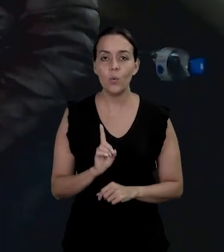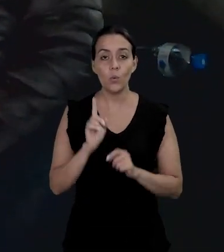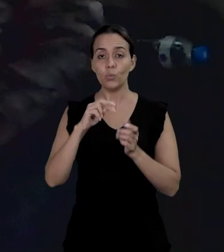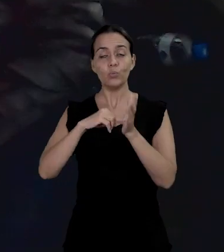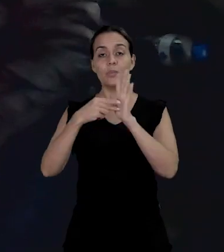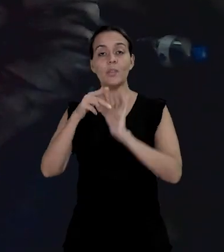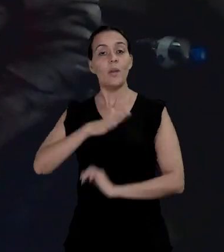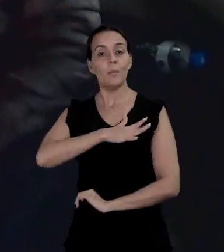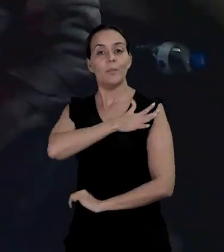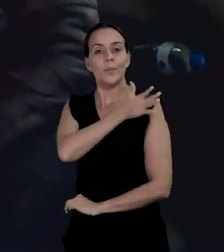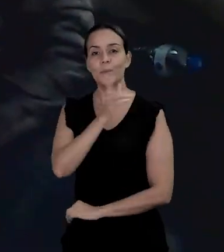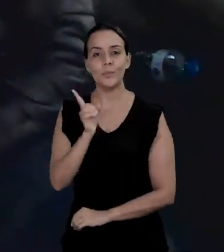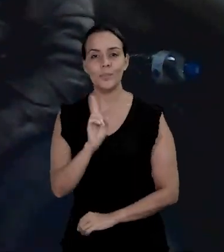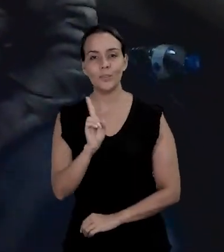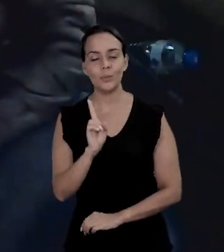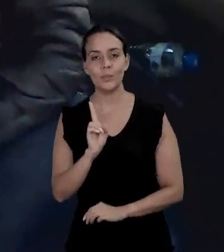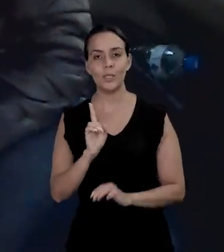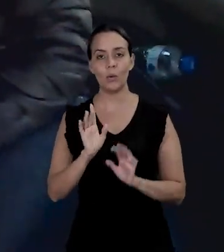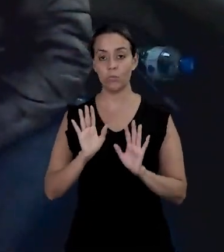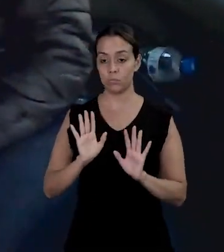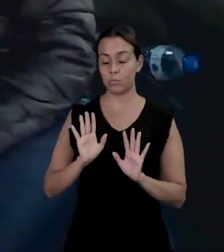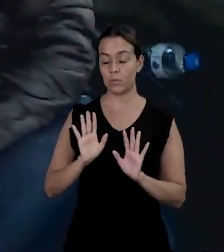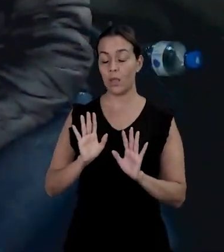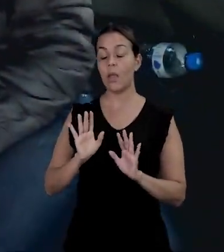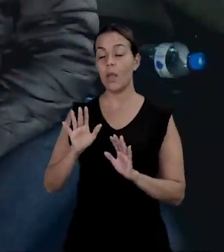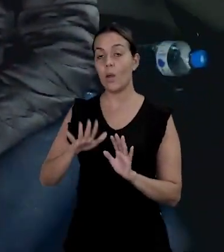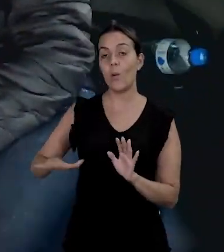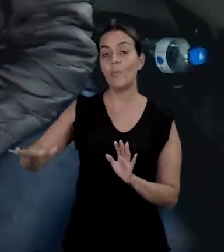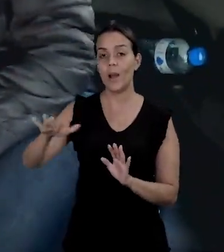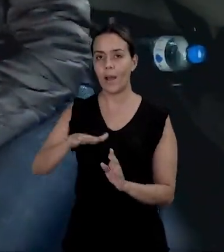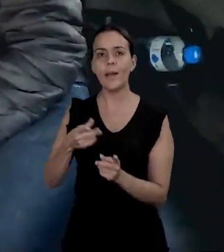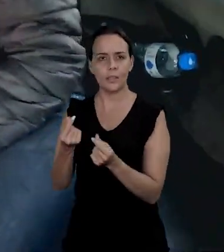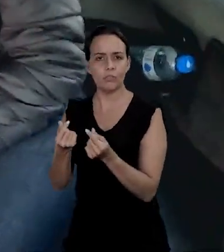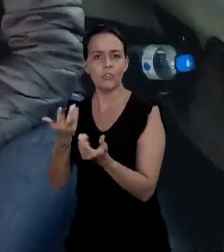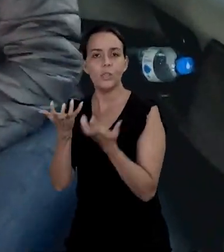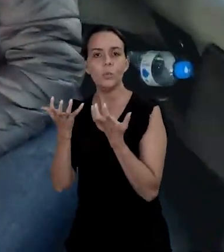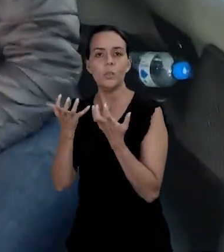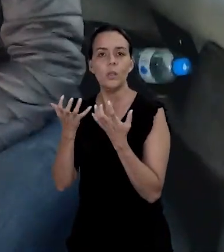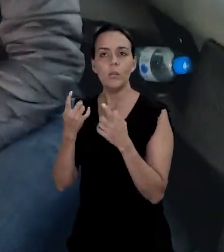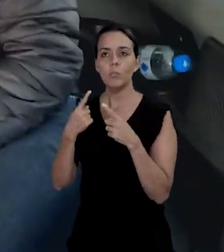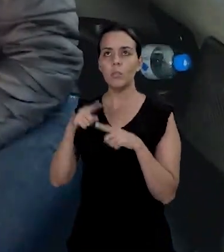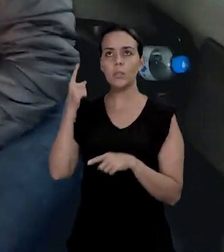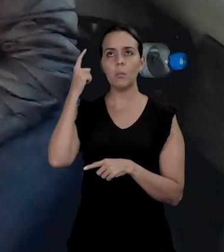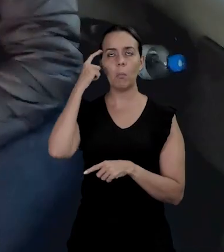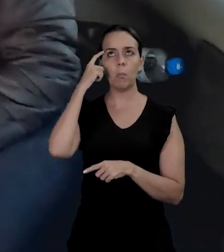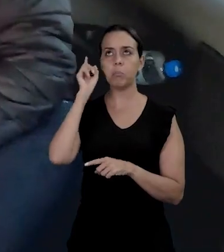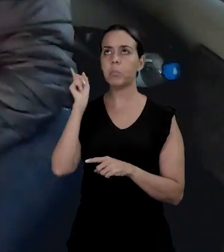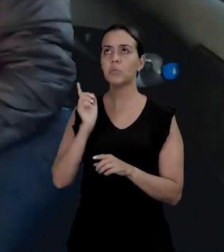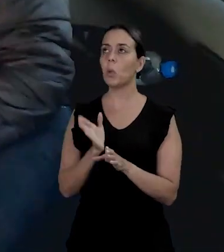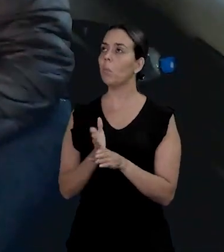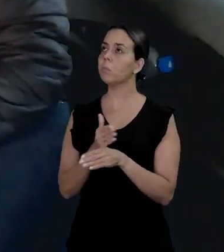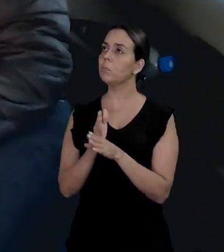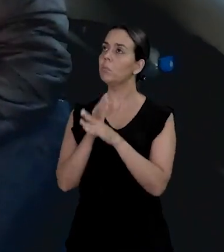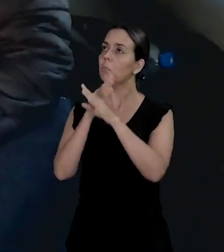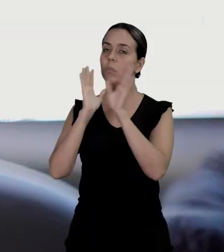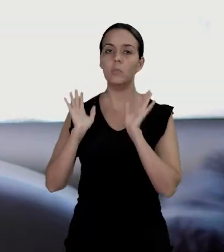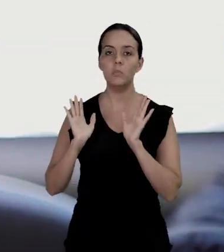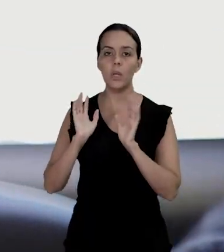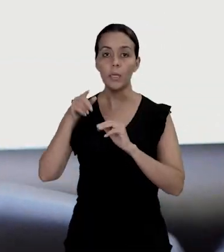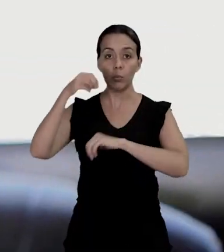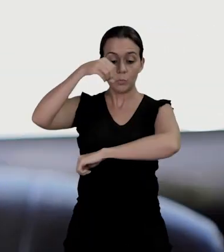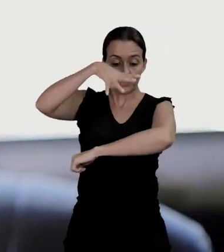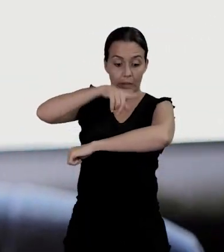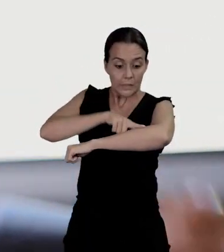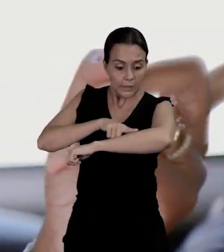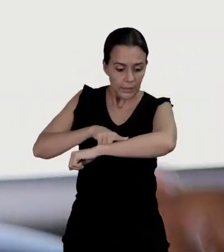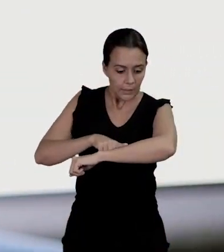pensaram, desenvolveram, pensaram. jogaram e falaram, putz, tô queimando pele negra. Mas por quê? Porque possivelmente foram homens brancos desenvolvendo Exatamente. ali, Aí me deu a virada de engenheiros, chave. Eu